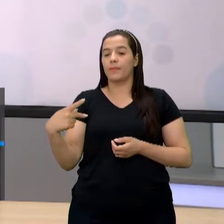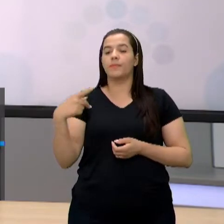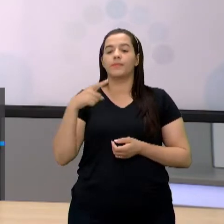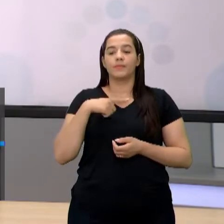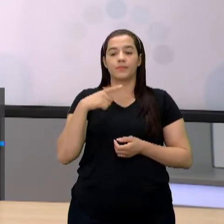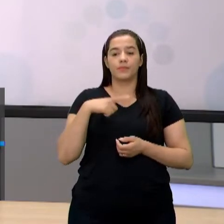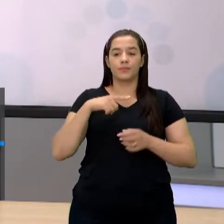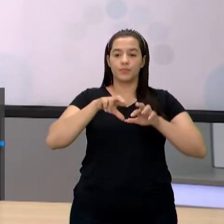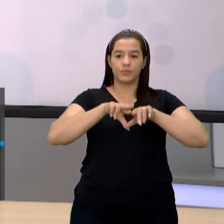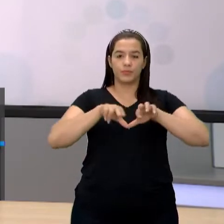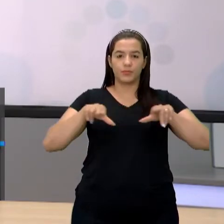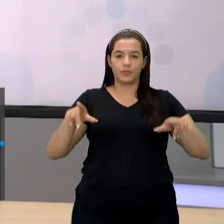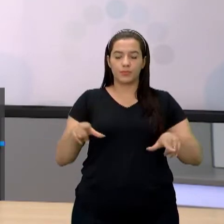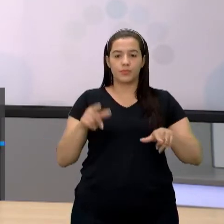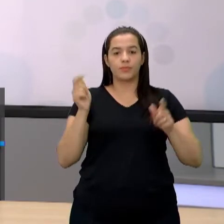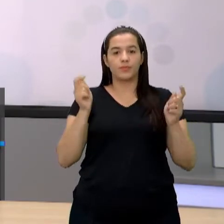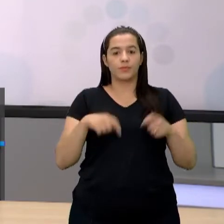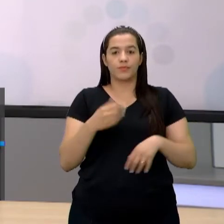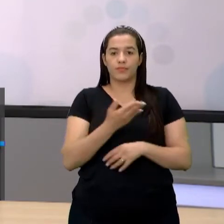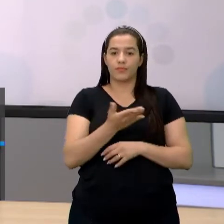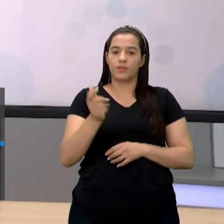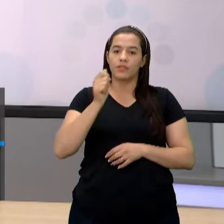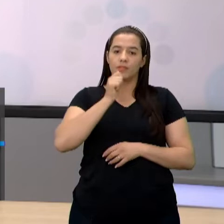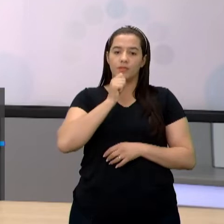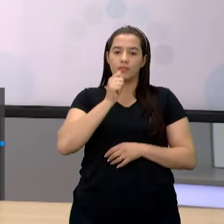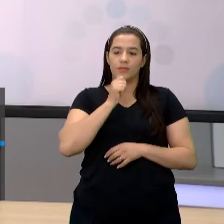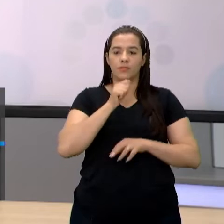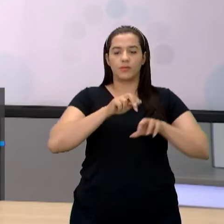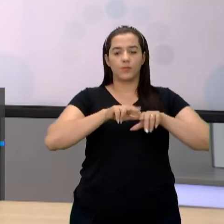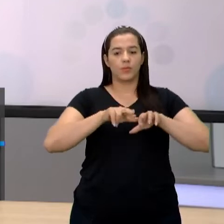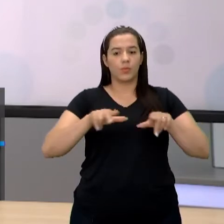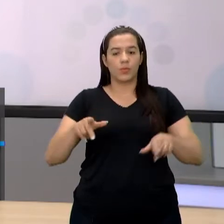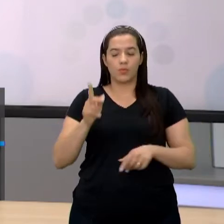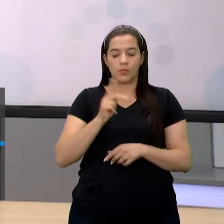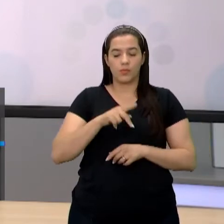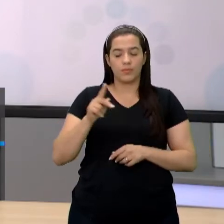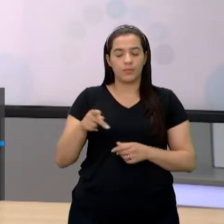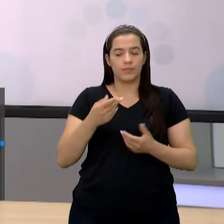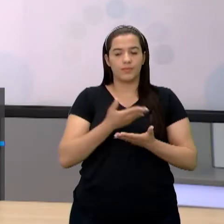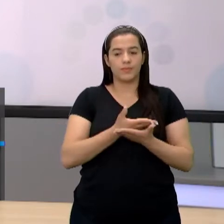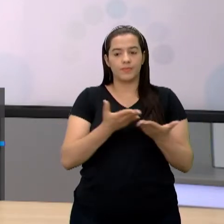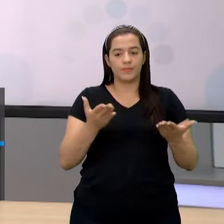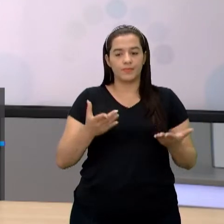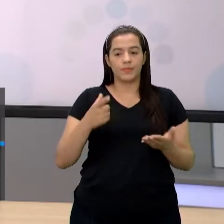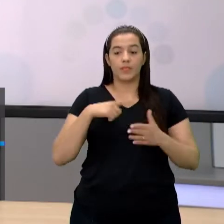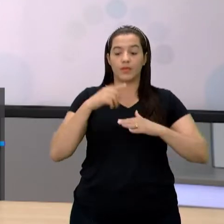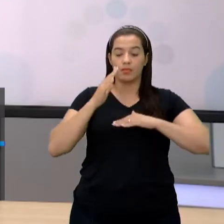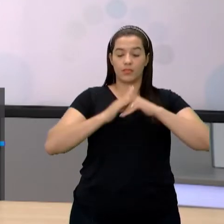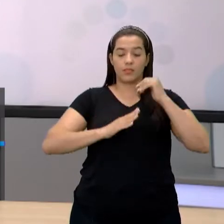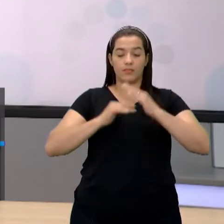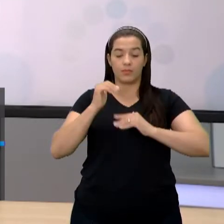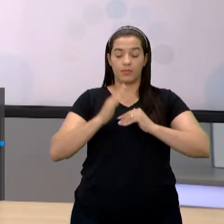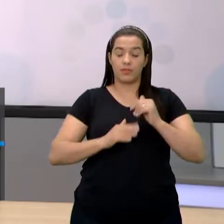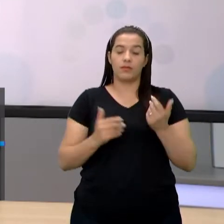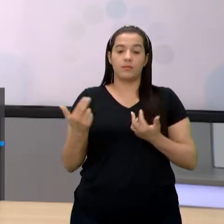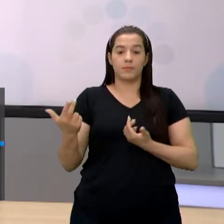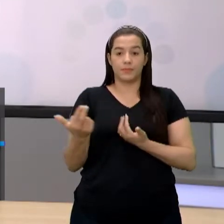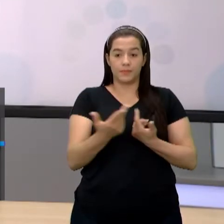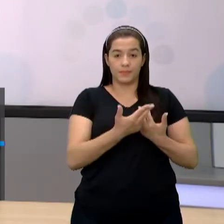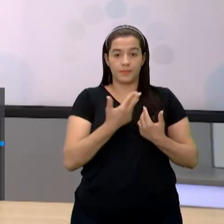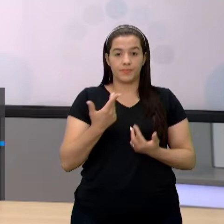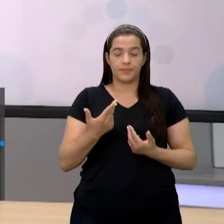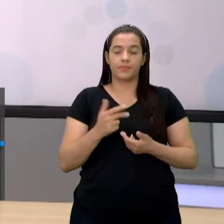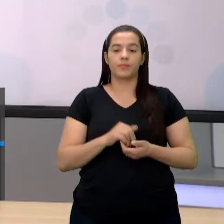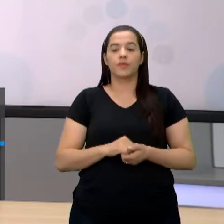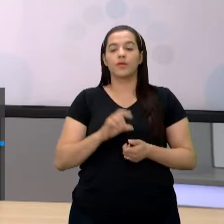estamos corrigindo, vocês não tenham feito, tá? Mas vocês podem conversar com o professor de vocês e as habilidades são as mesmas, tá? Só